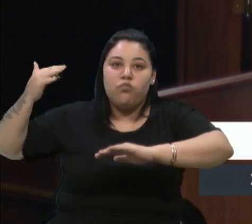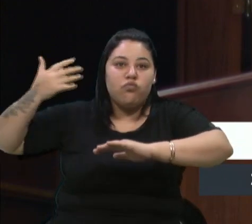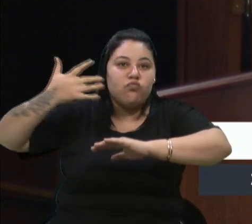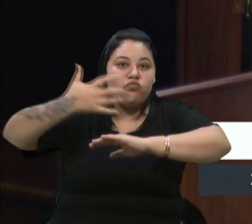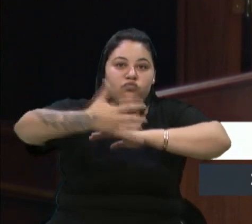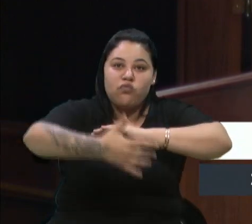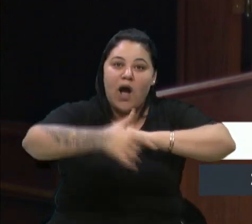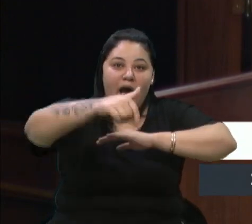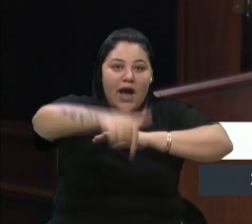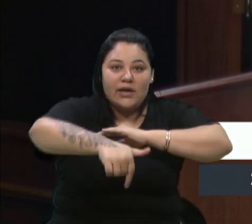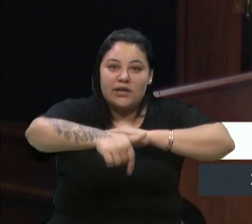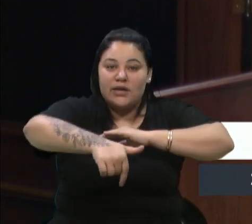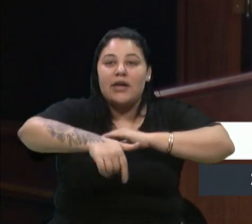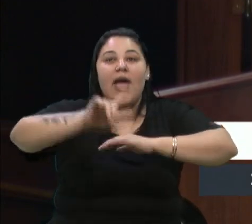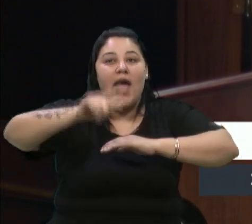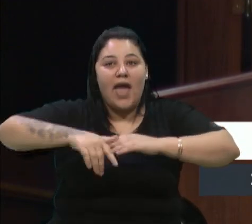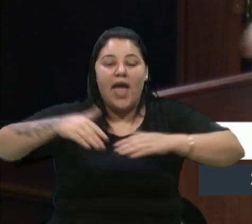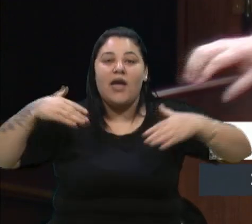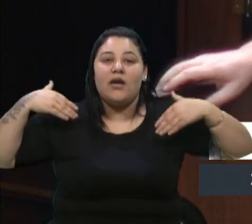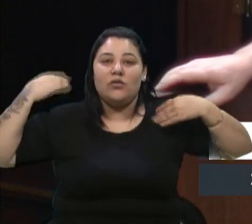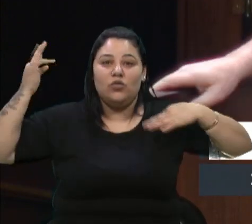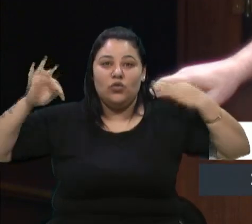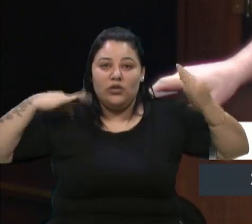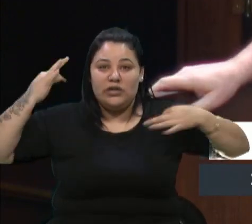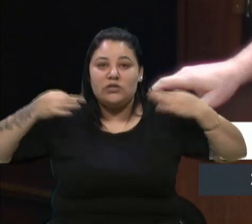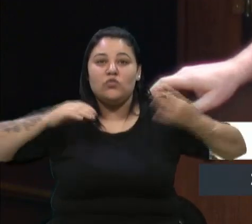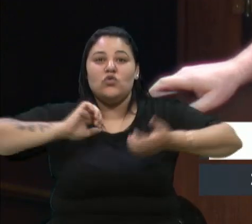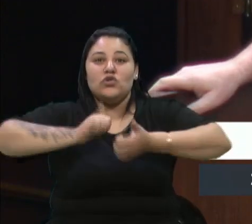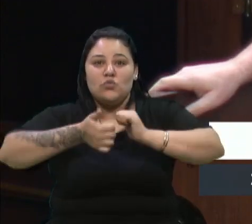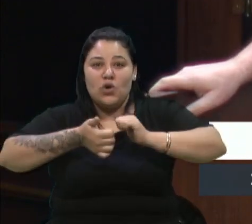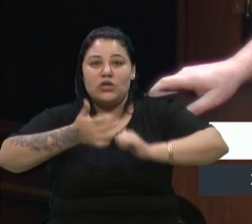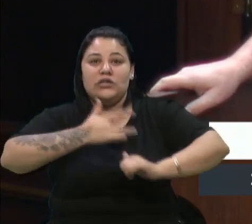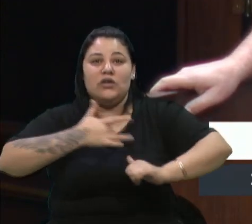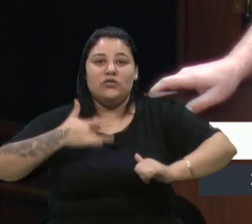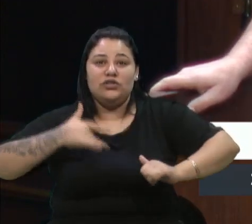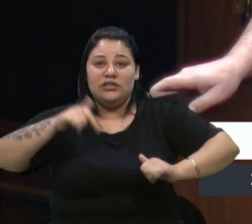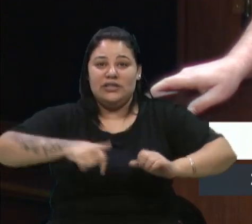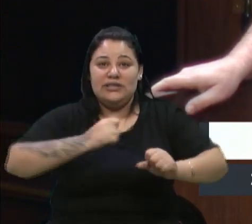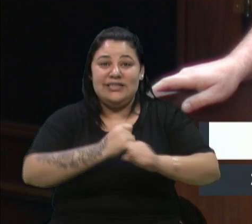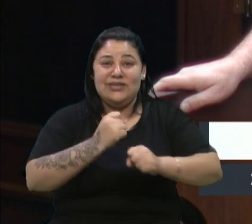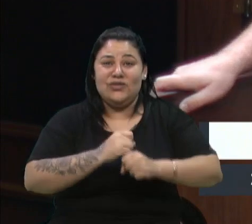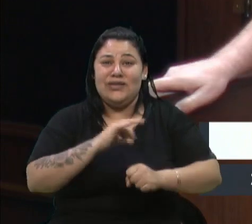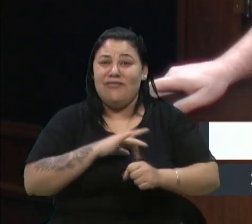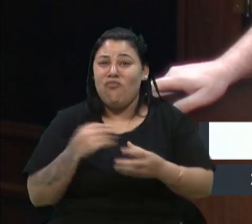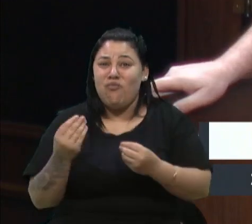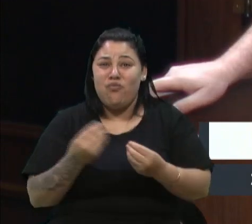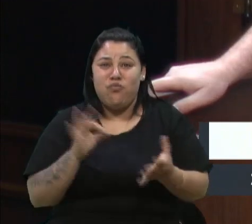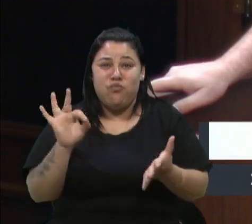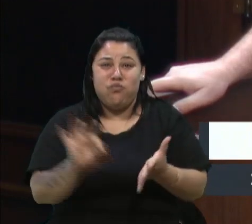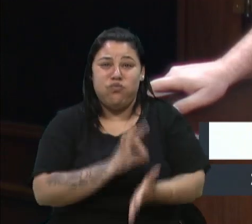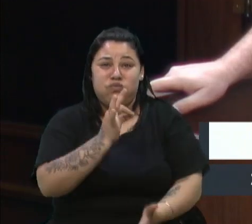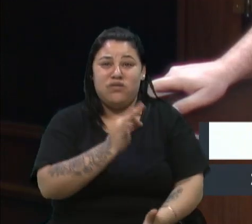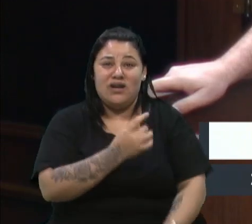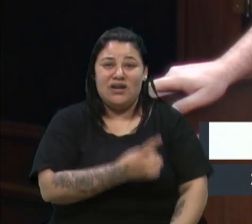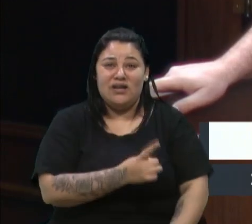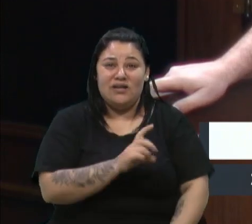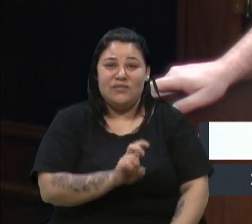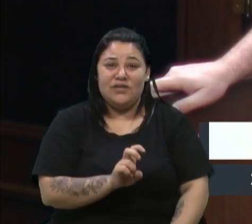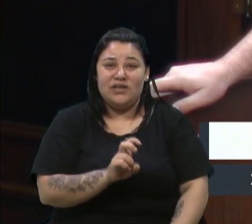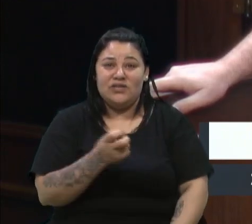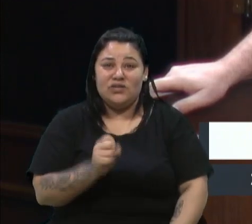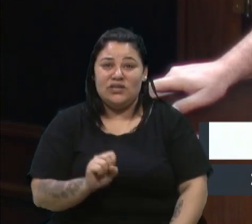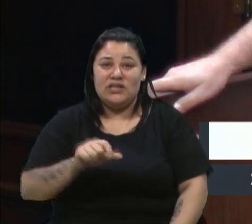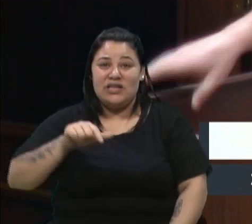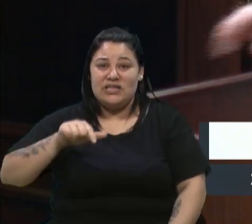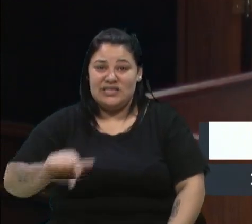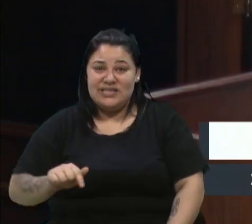esporte, é saúde, e esse ano com um recorde de inscritos, com 1.587 inscritos